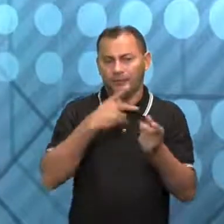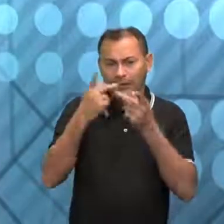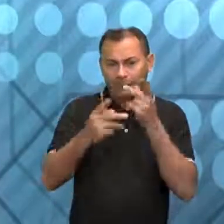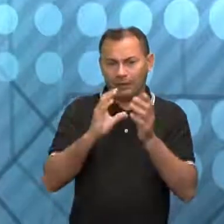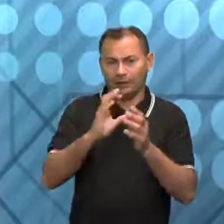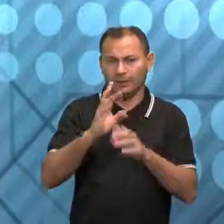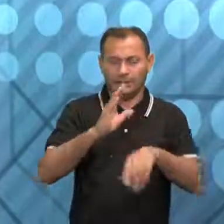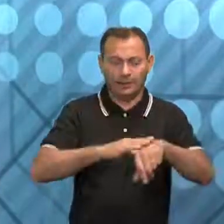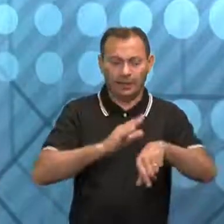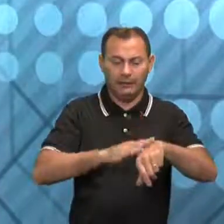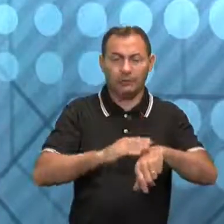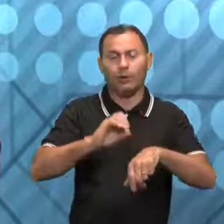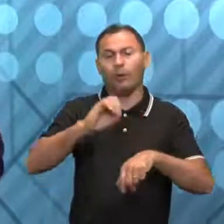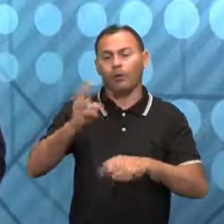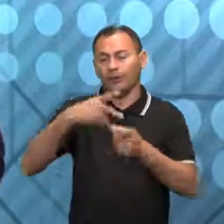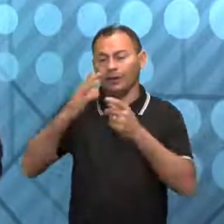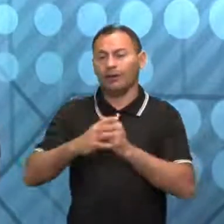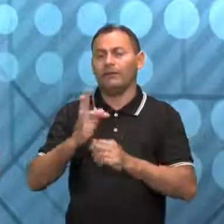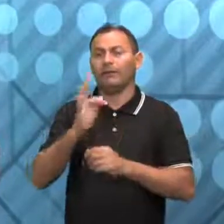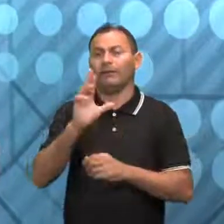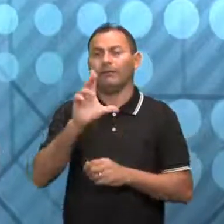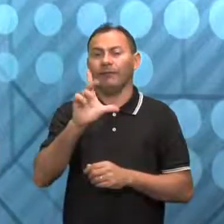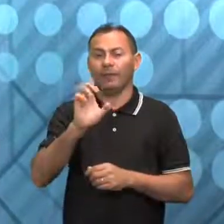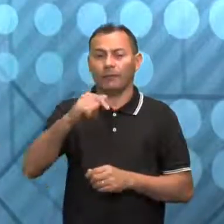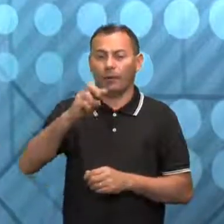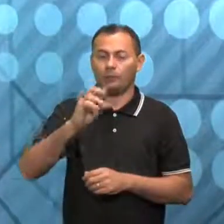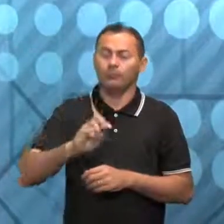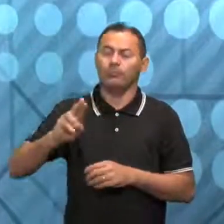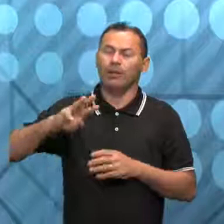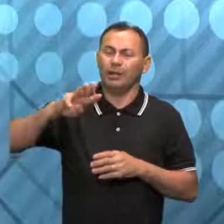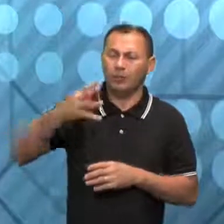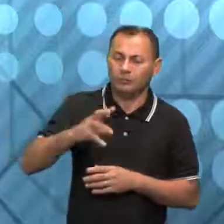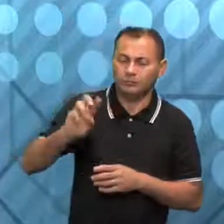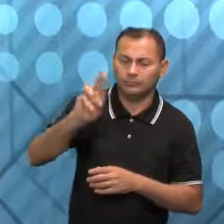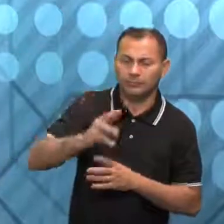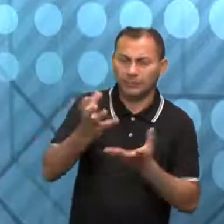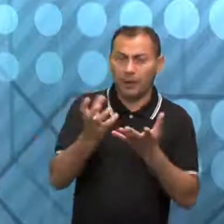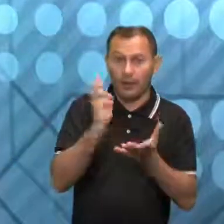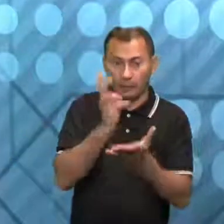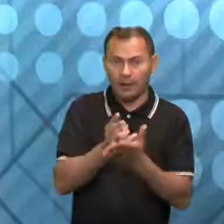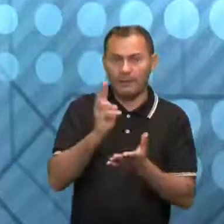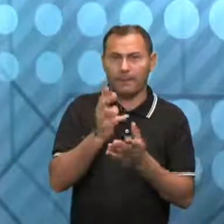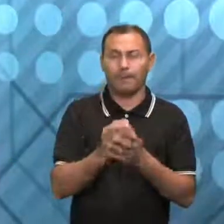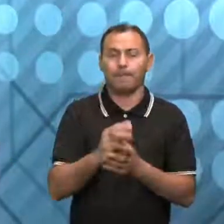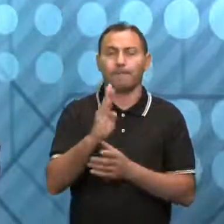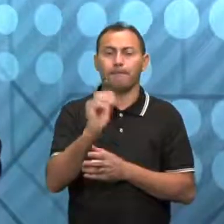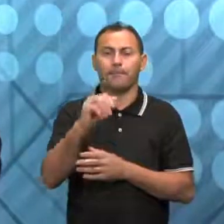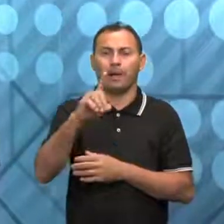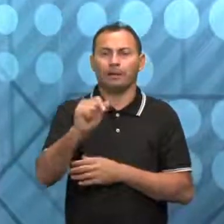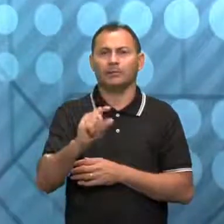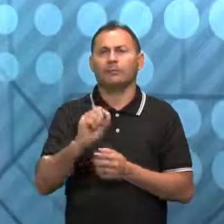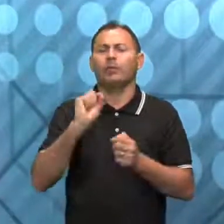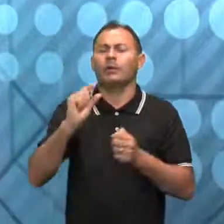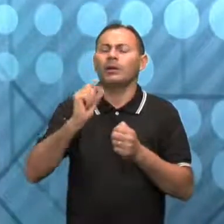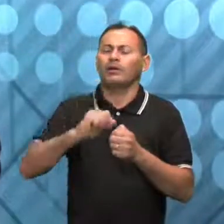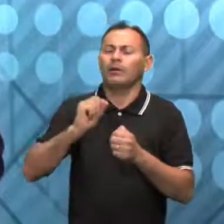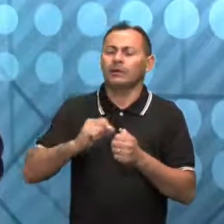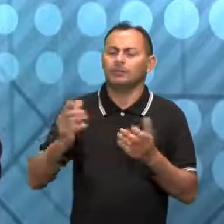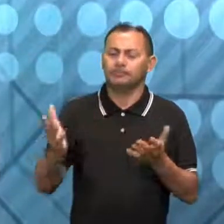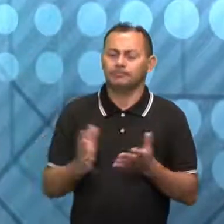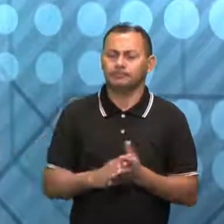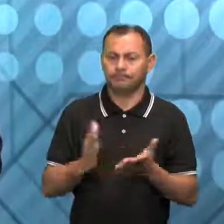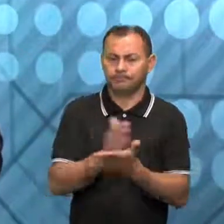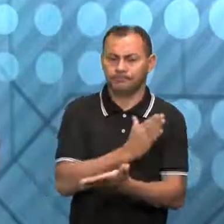canal de tempo ou posso estar falando em canal de frequência. Então, milhões de usuários querendo utilizar a mesma banda de frequência. O que eu faço?